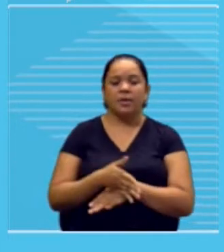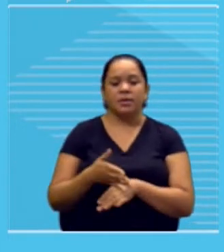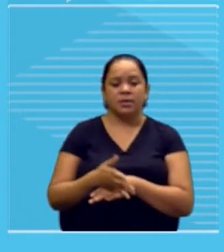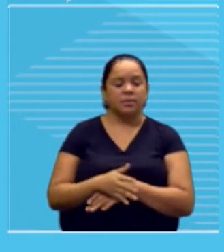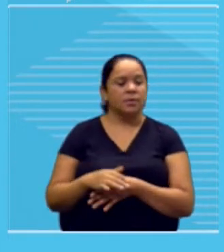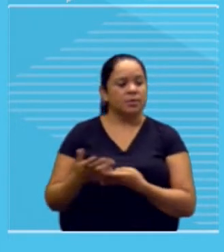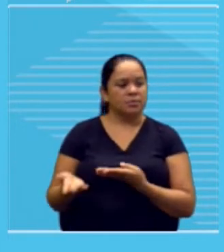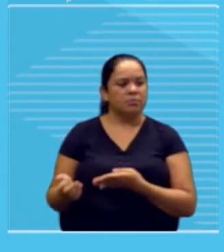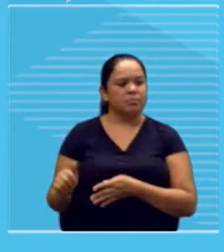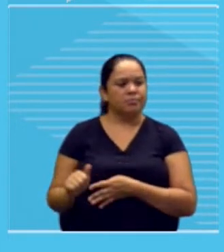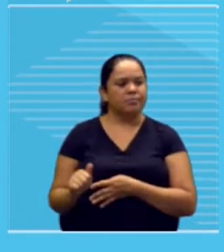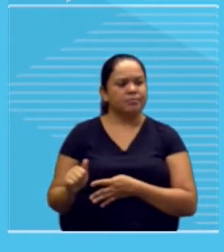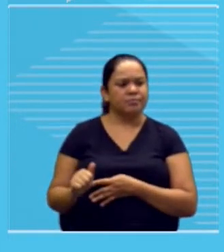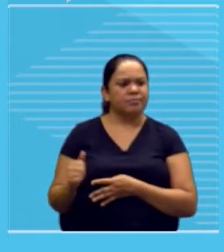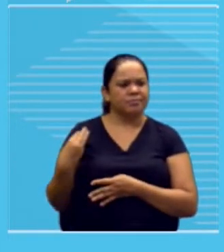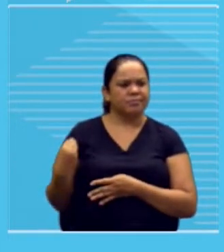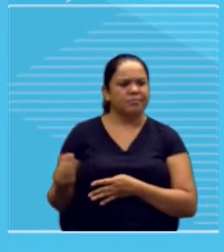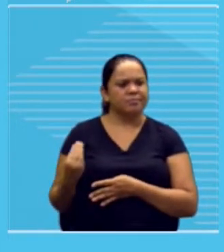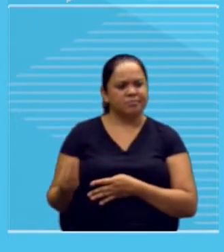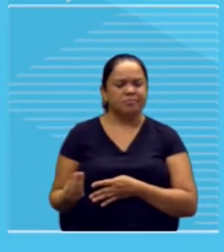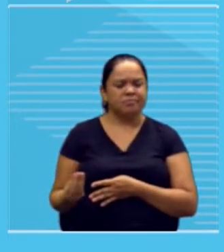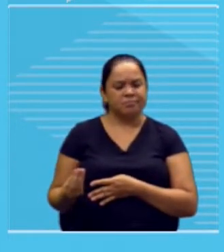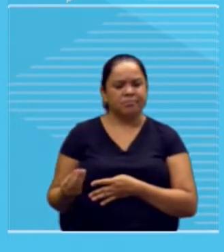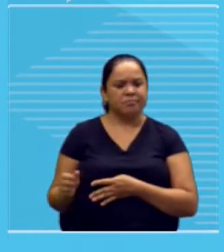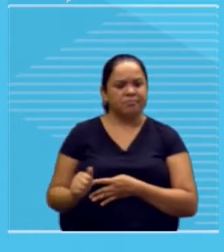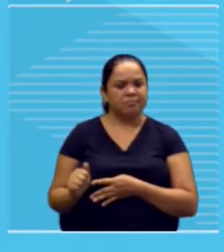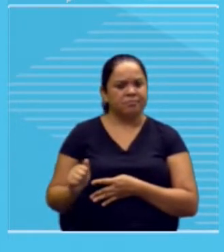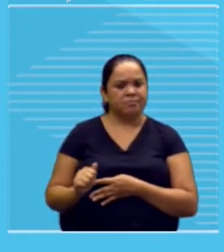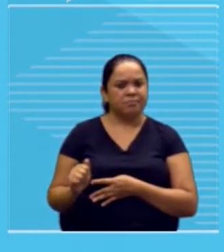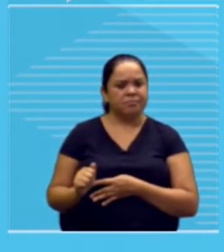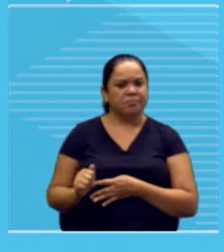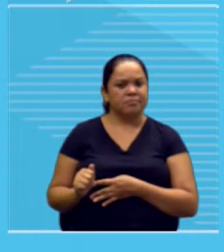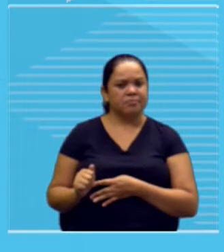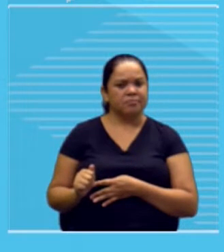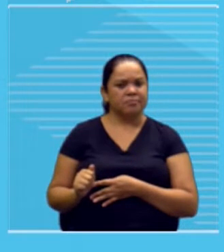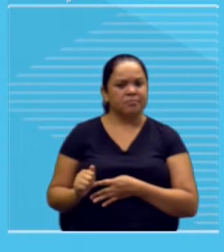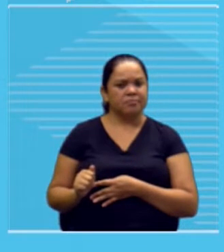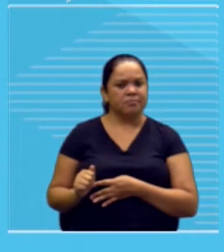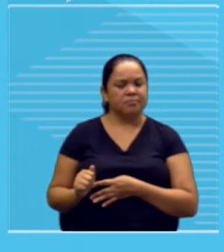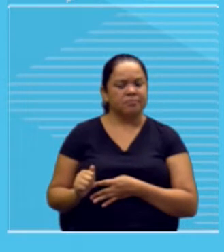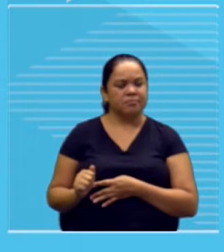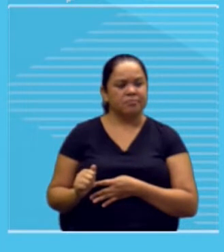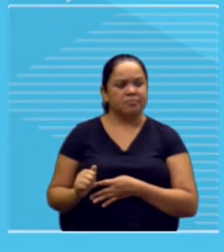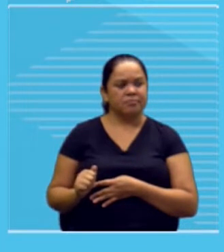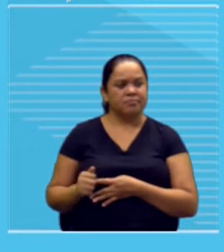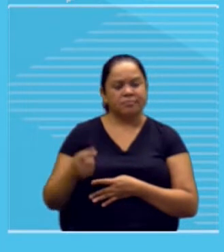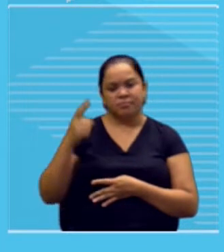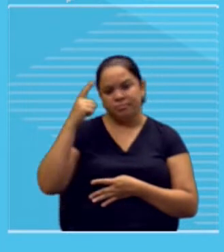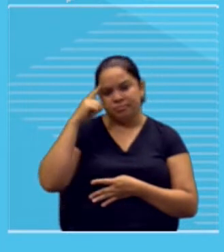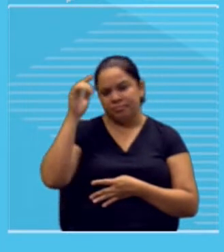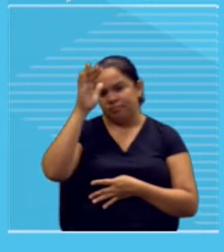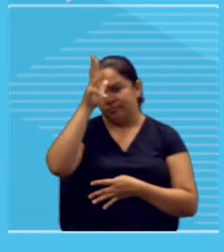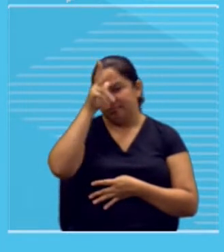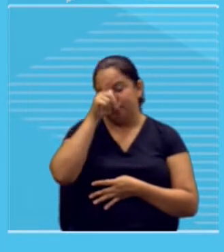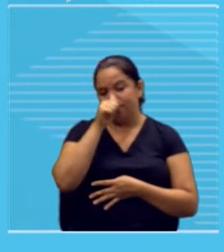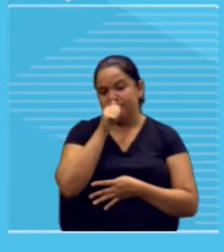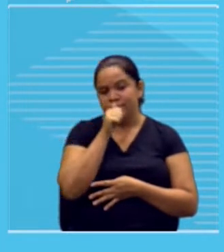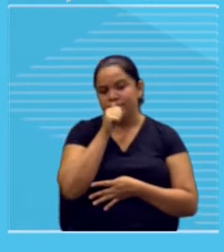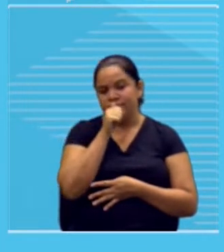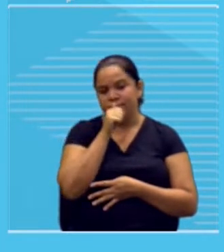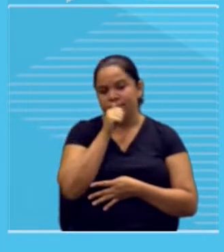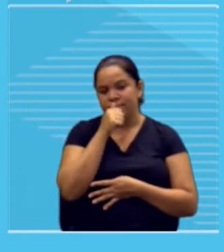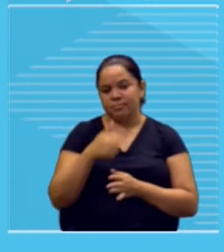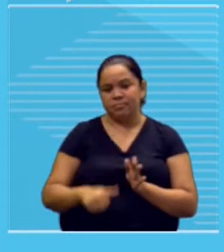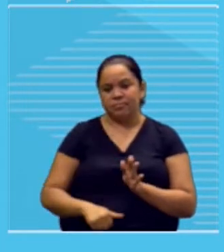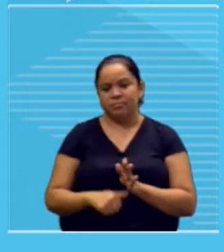sequência as ações E aí gente dá um dá sequência as ações Entra lá no frango primeiro você bota